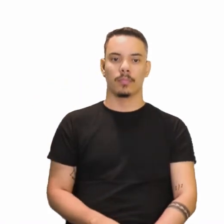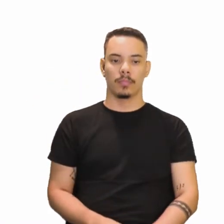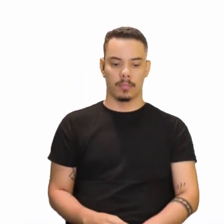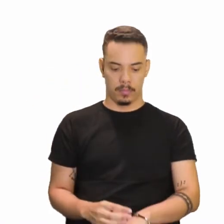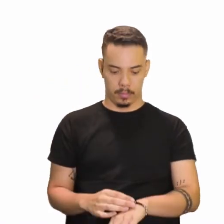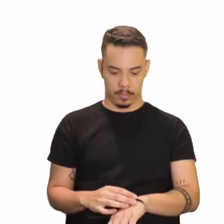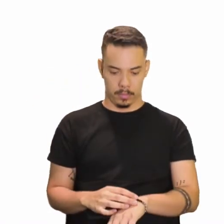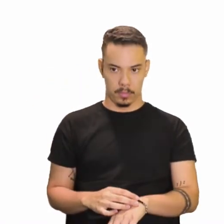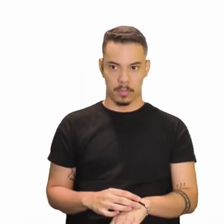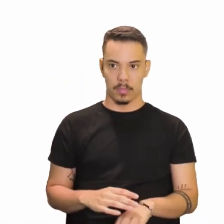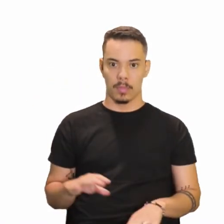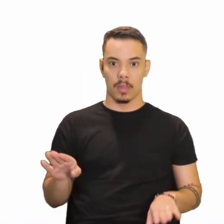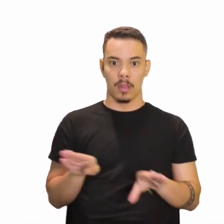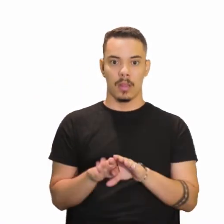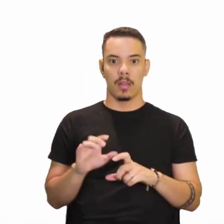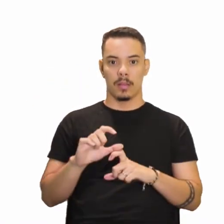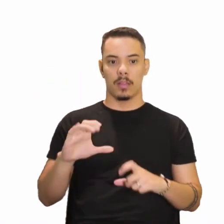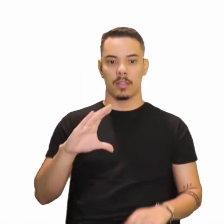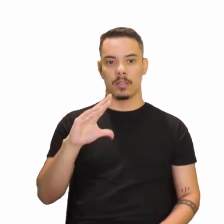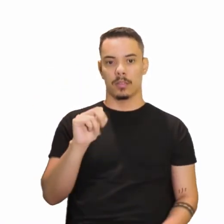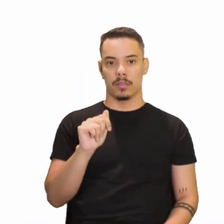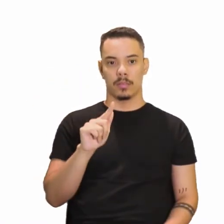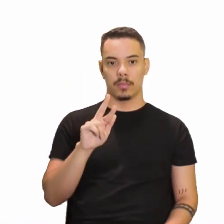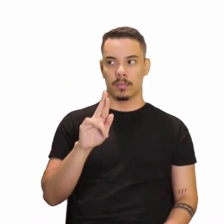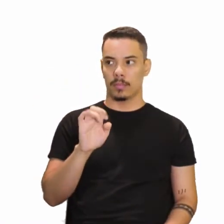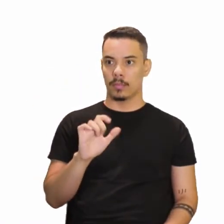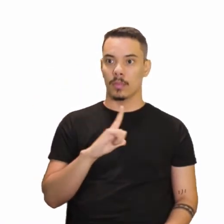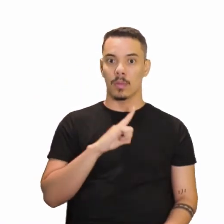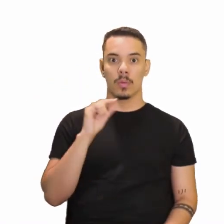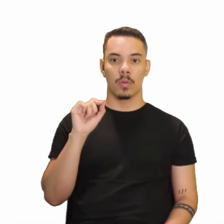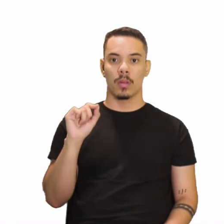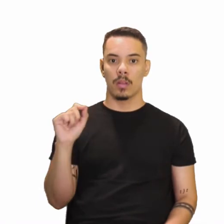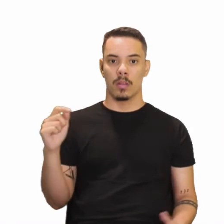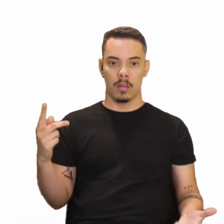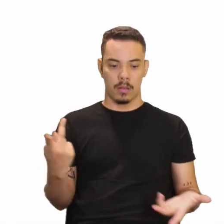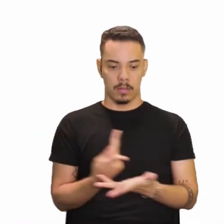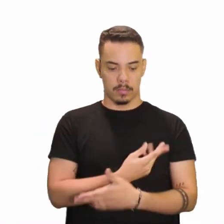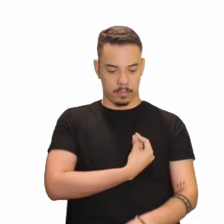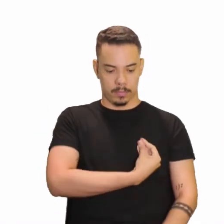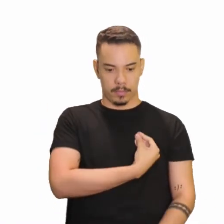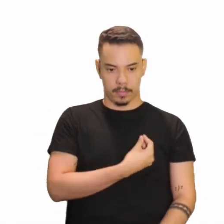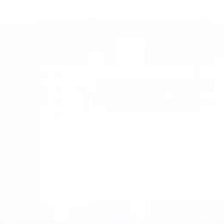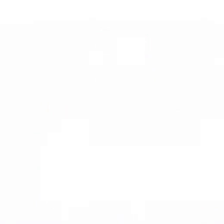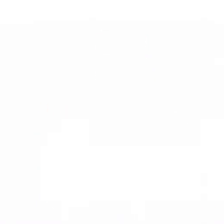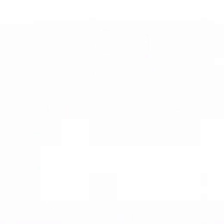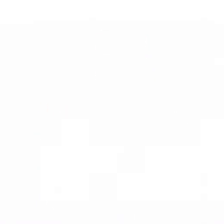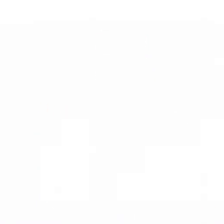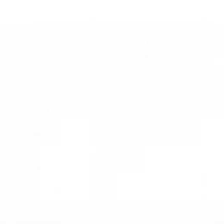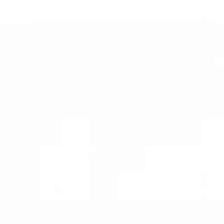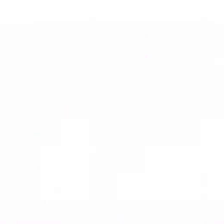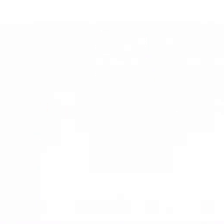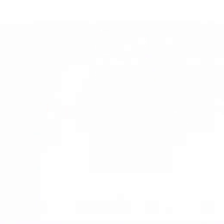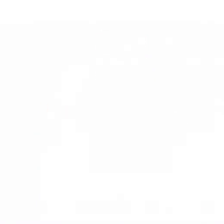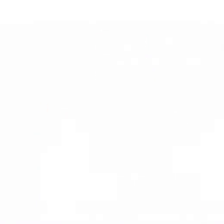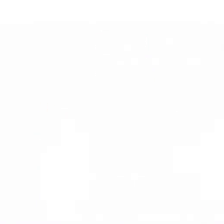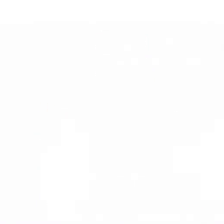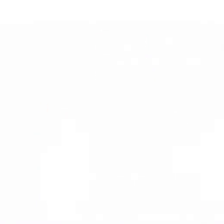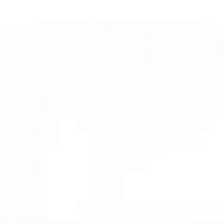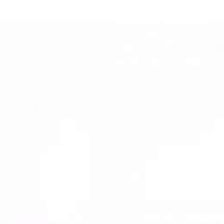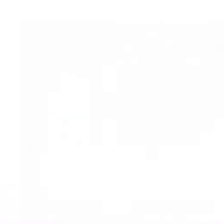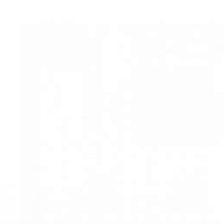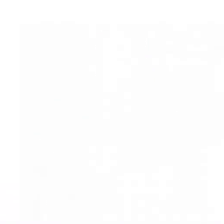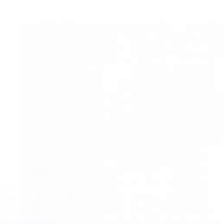o a charge aborda um fato do que da atualidade do momento